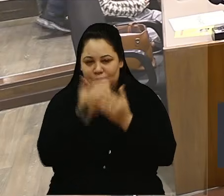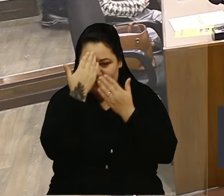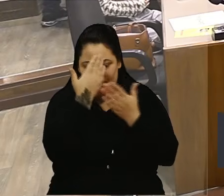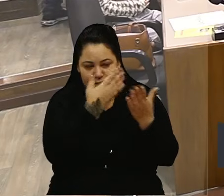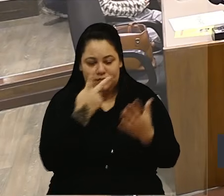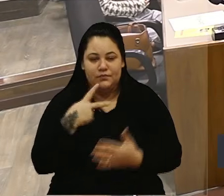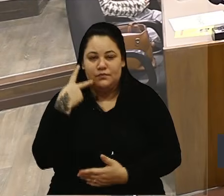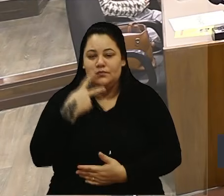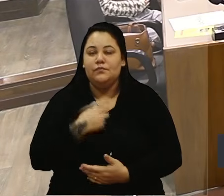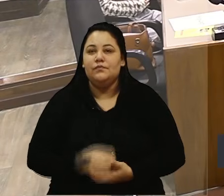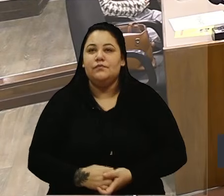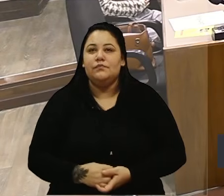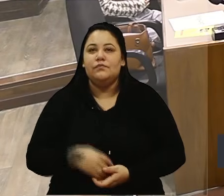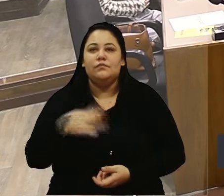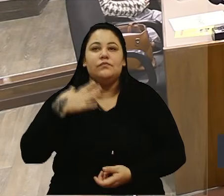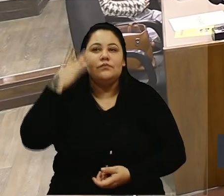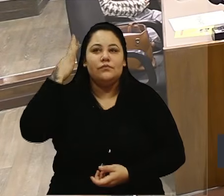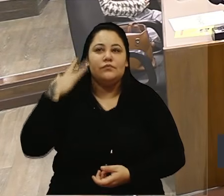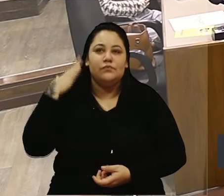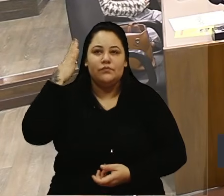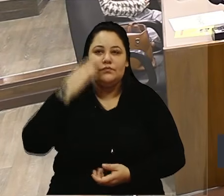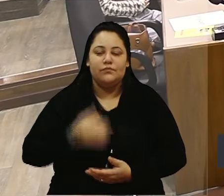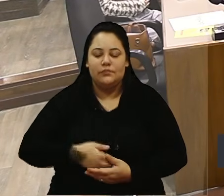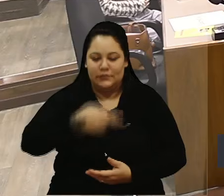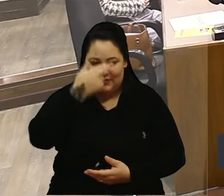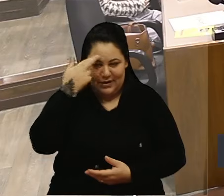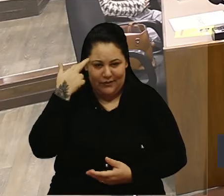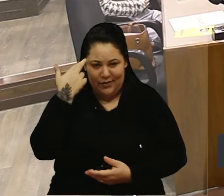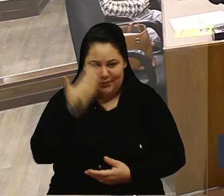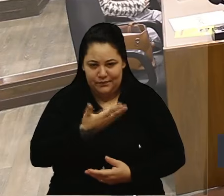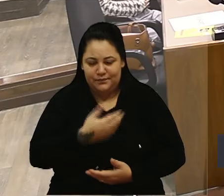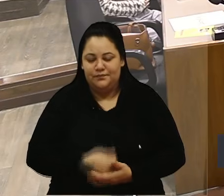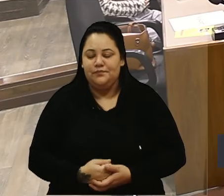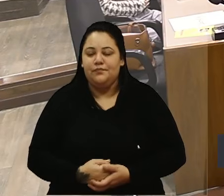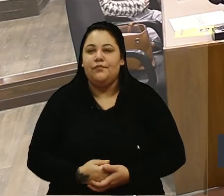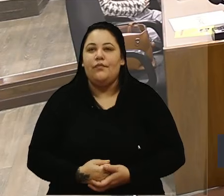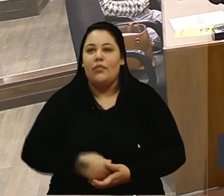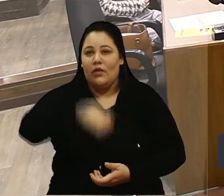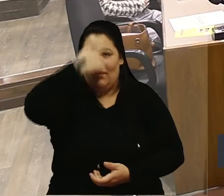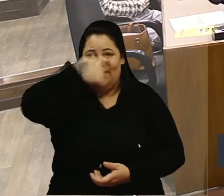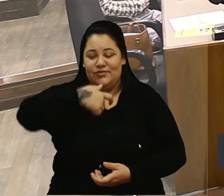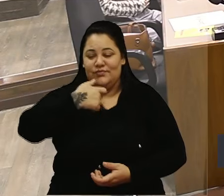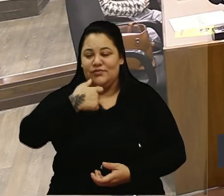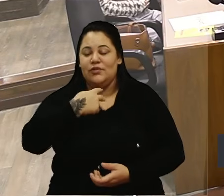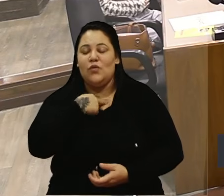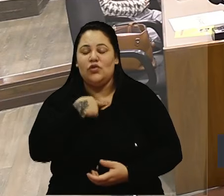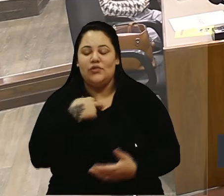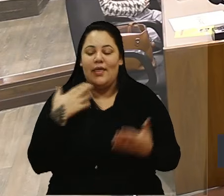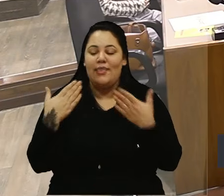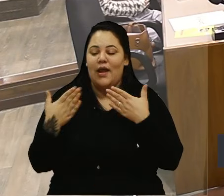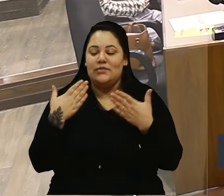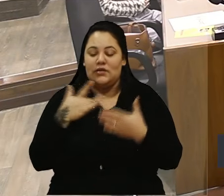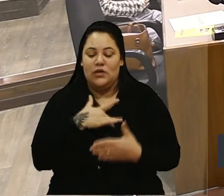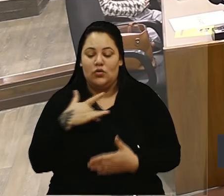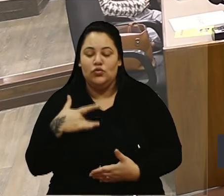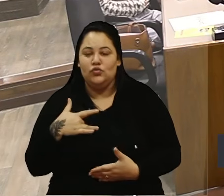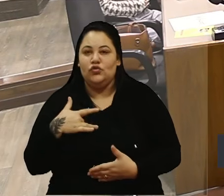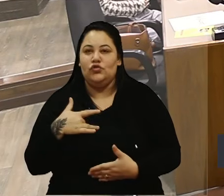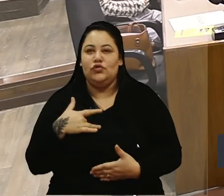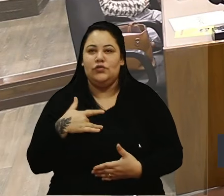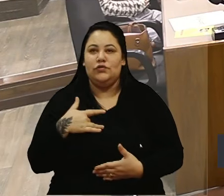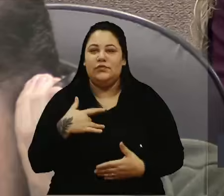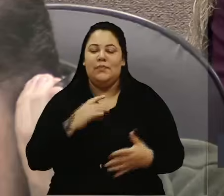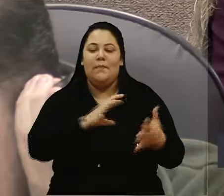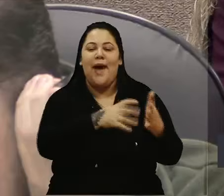Vereadora Daiane. Vereador Rafael Bueno, aqui acho que não podemos analisar a questão de saúde como oposição ou situação,